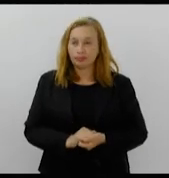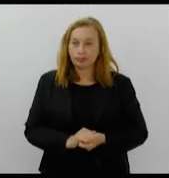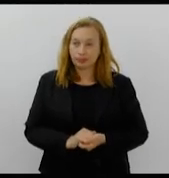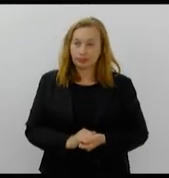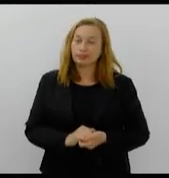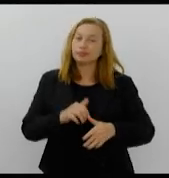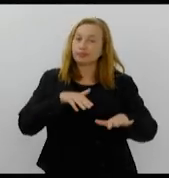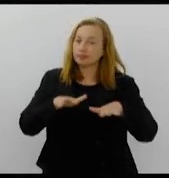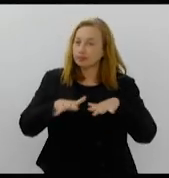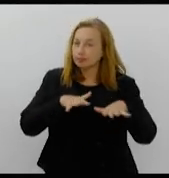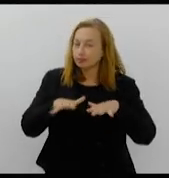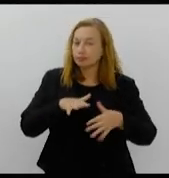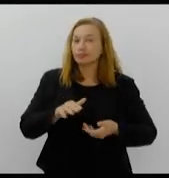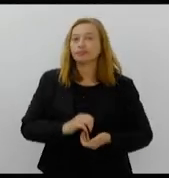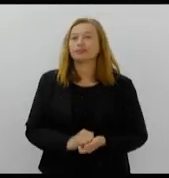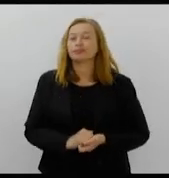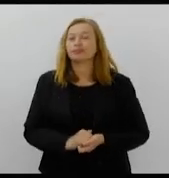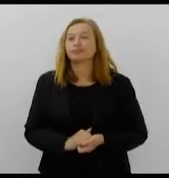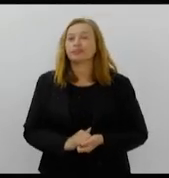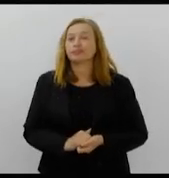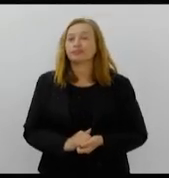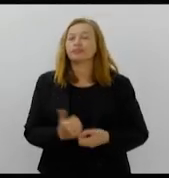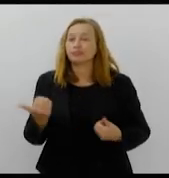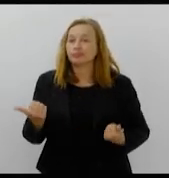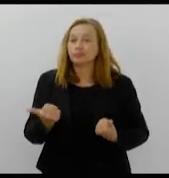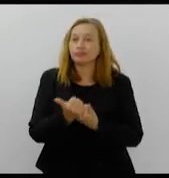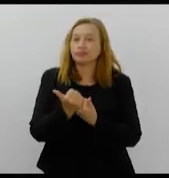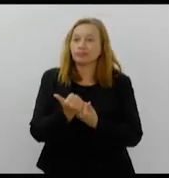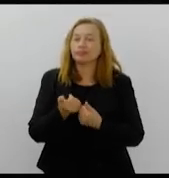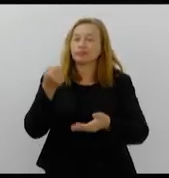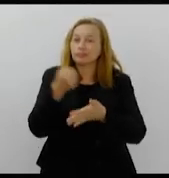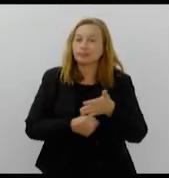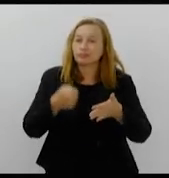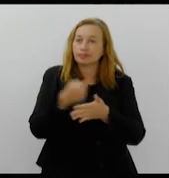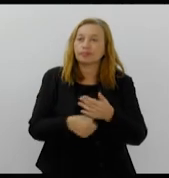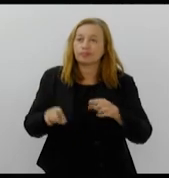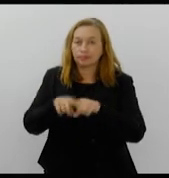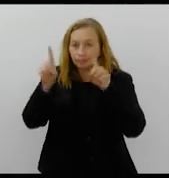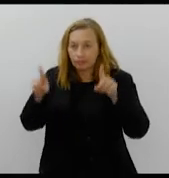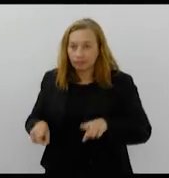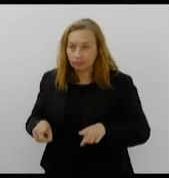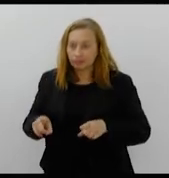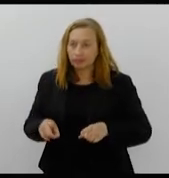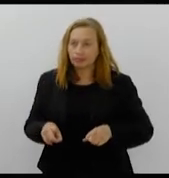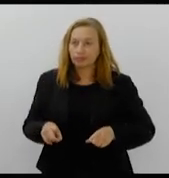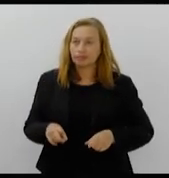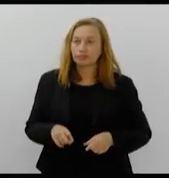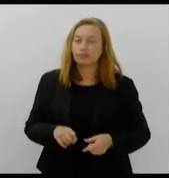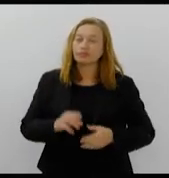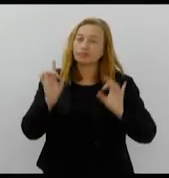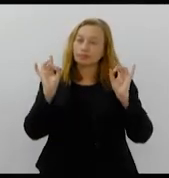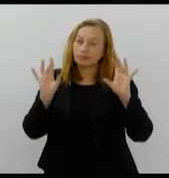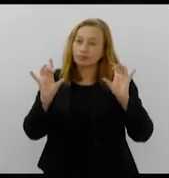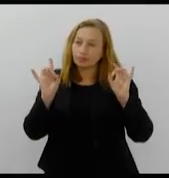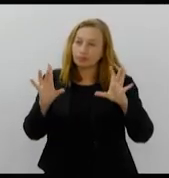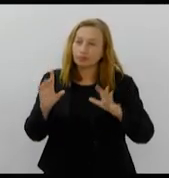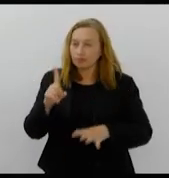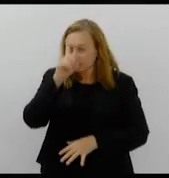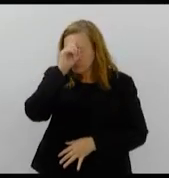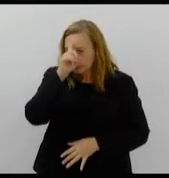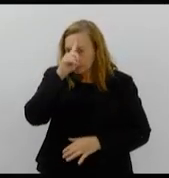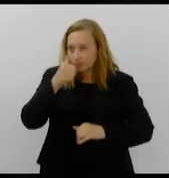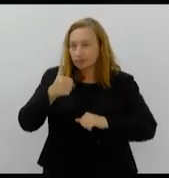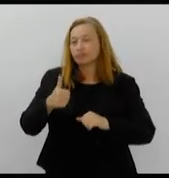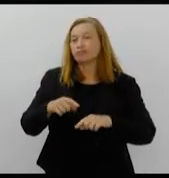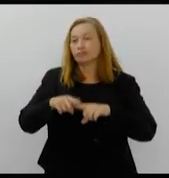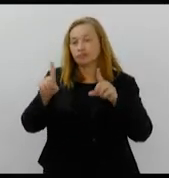a essas movimentações, fica esse também o nosso apoio à luta dos servidores, né, em especial do Hospital de Servidores de